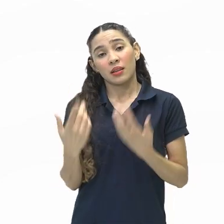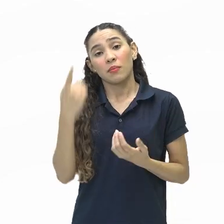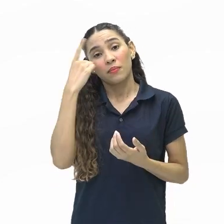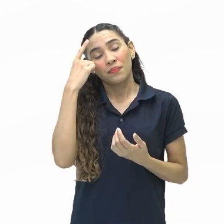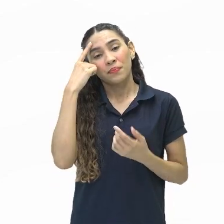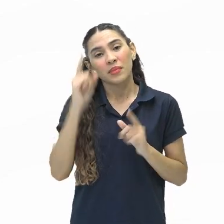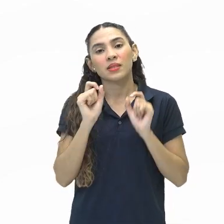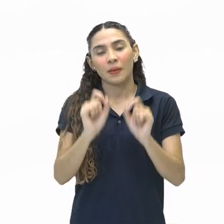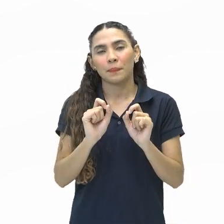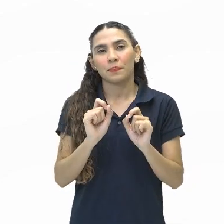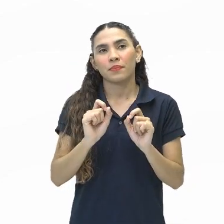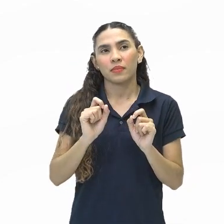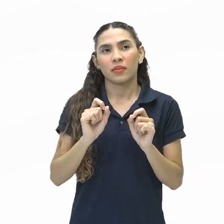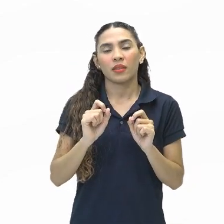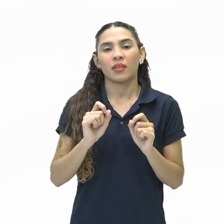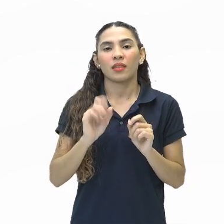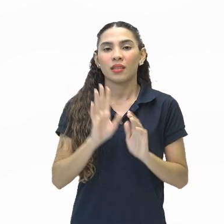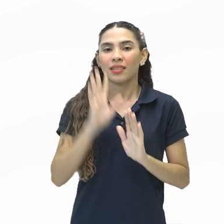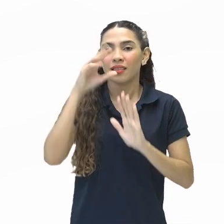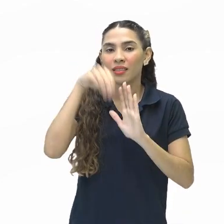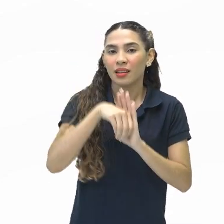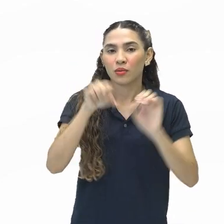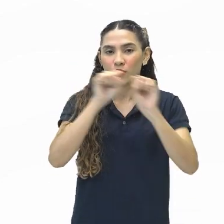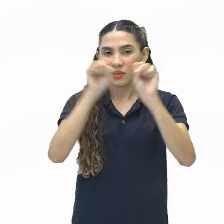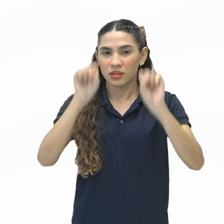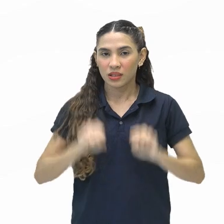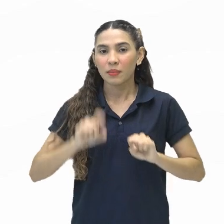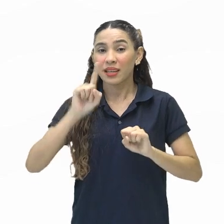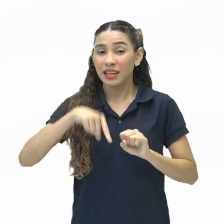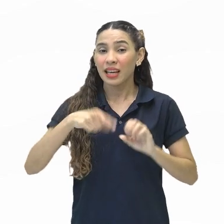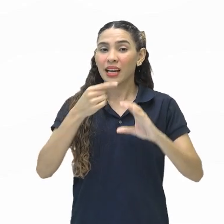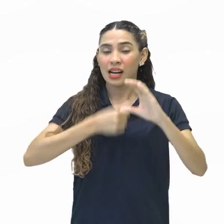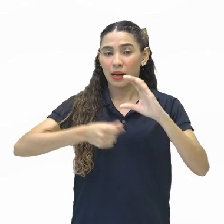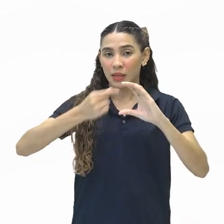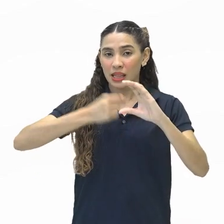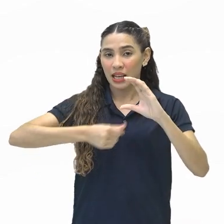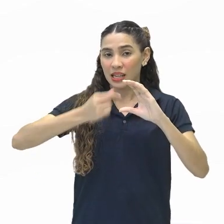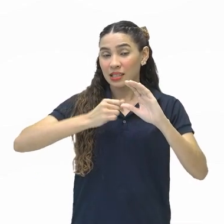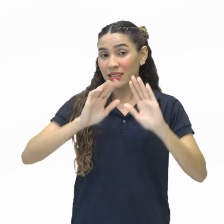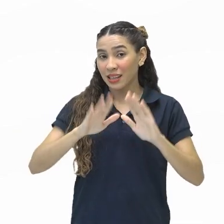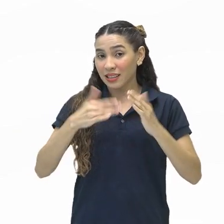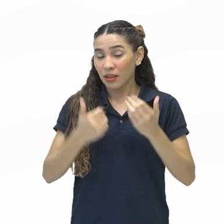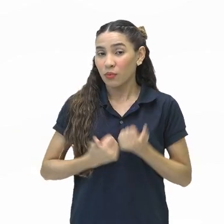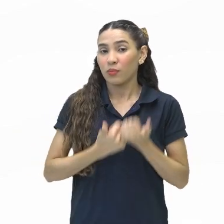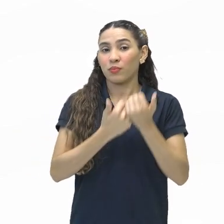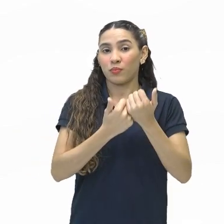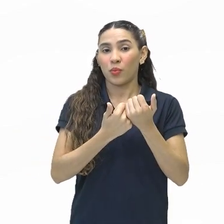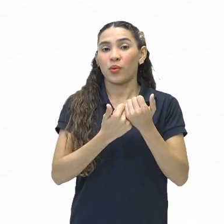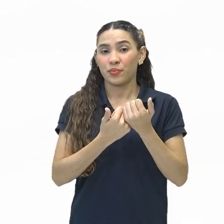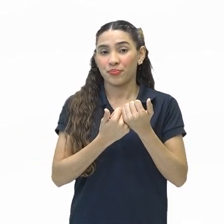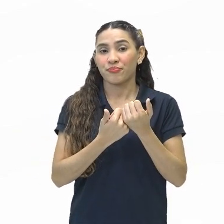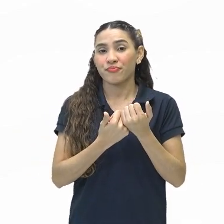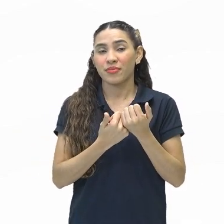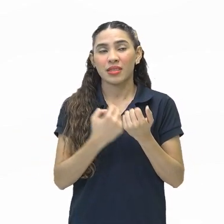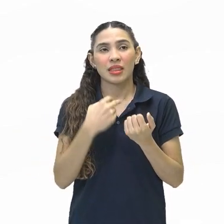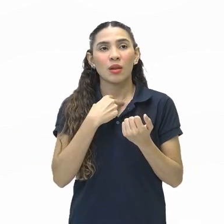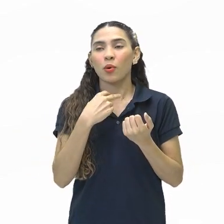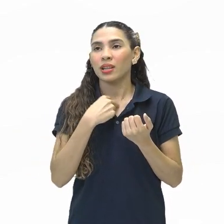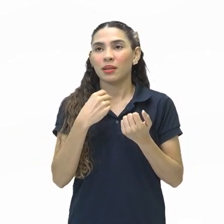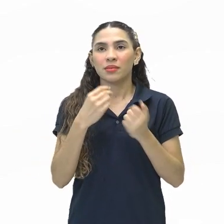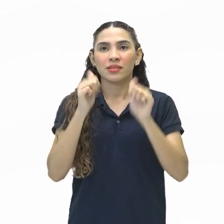que ver, né, que nós estamos dentro de um sistema chamado sistema capitalista. Então ela reforça isso, Nós não